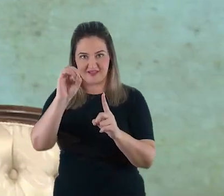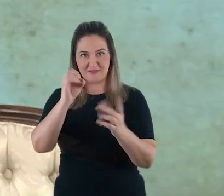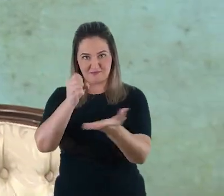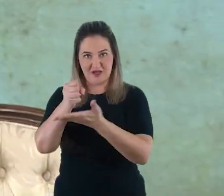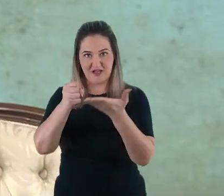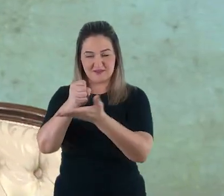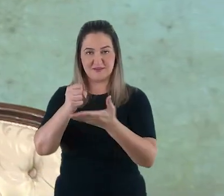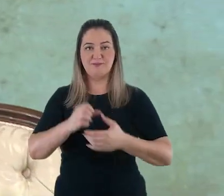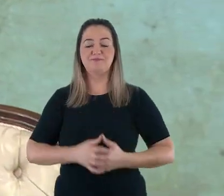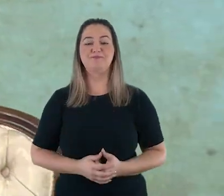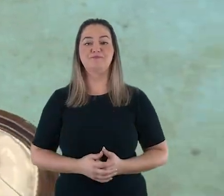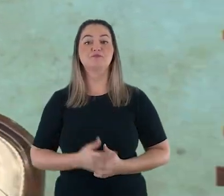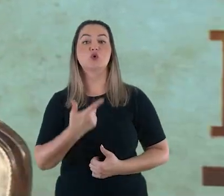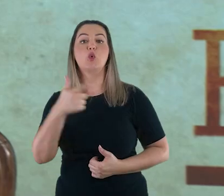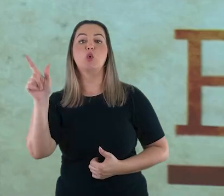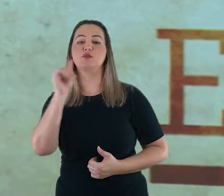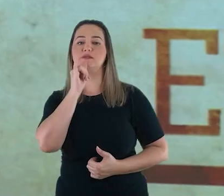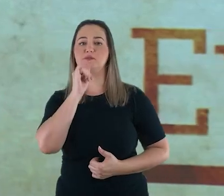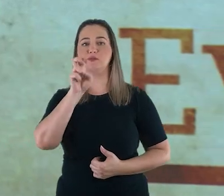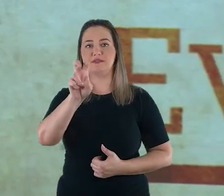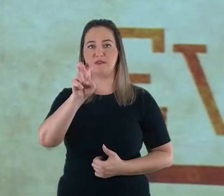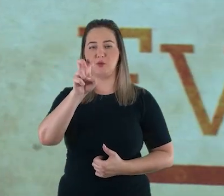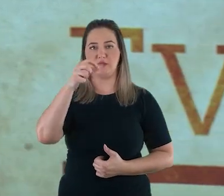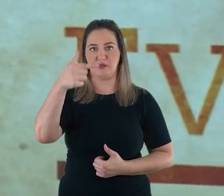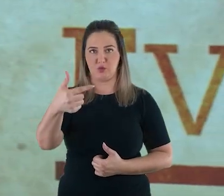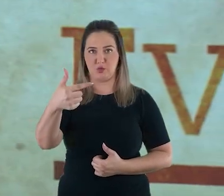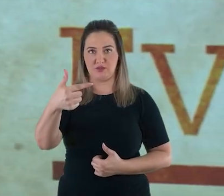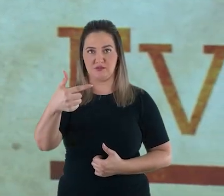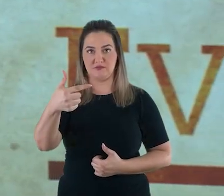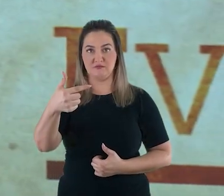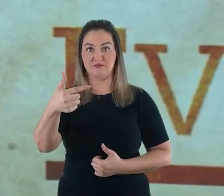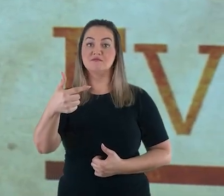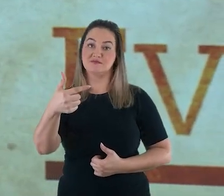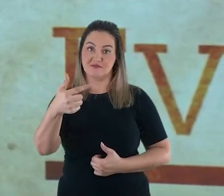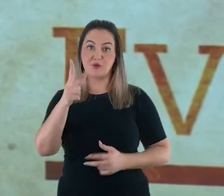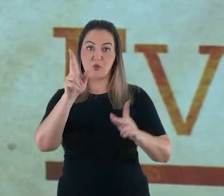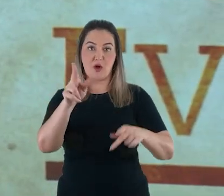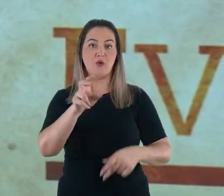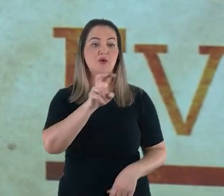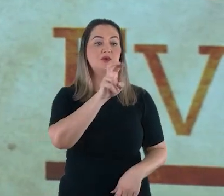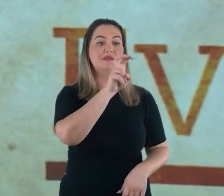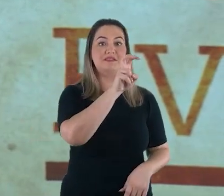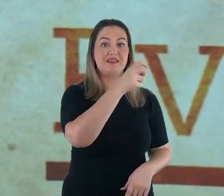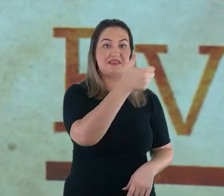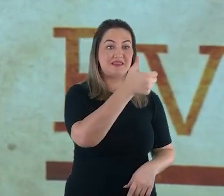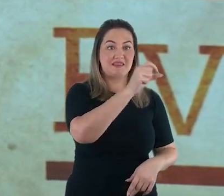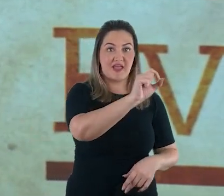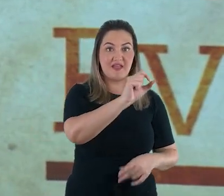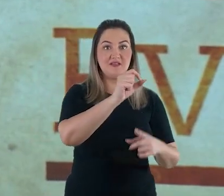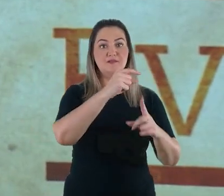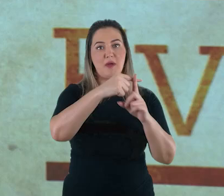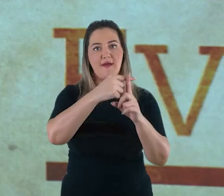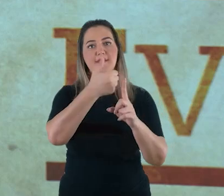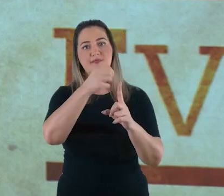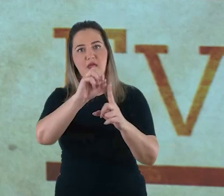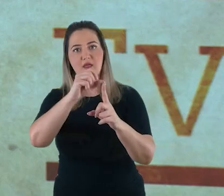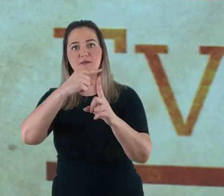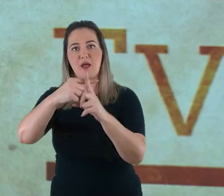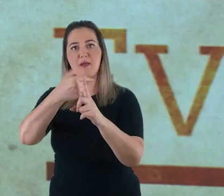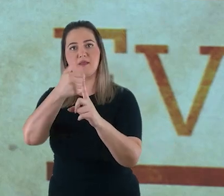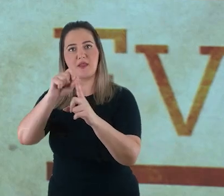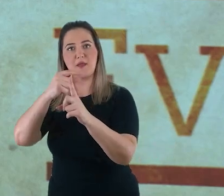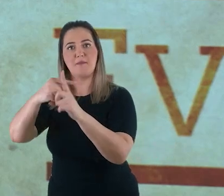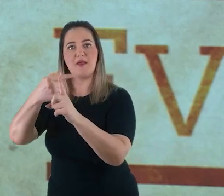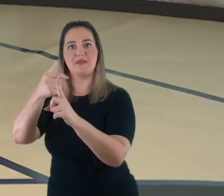52 é um número também que tem os mesmos símbolos, mas significaria 5 dezenas mais 2 unidades. Simples